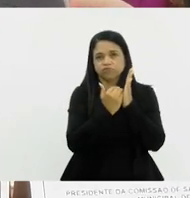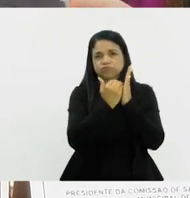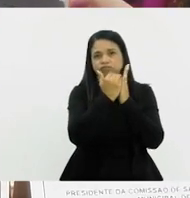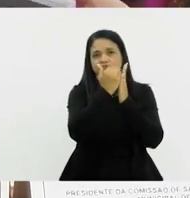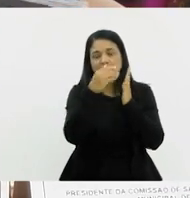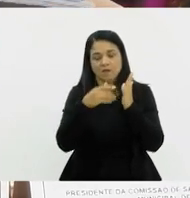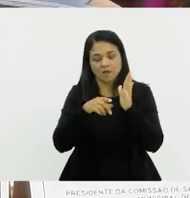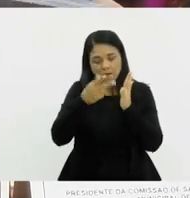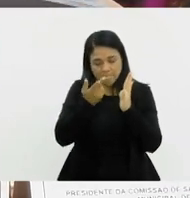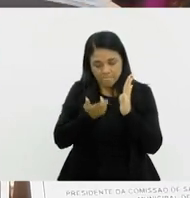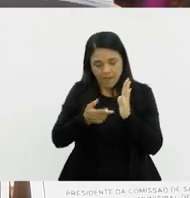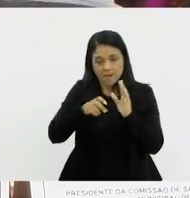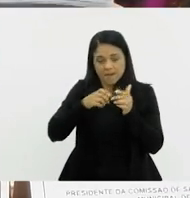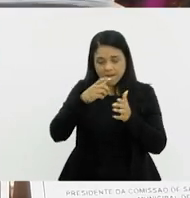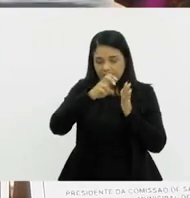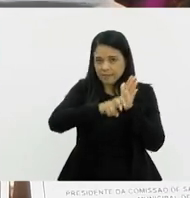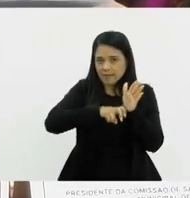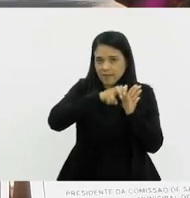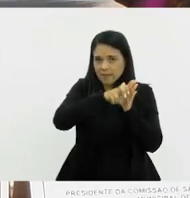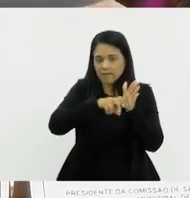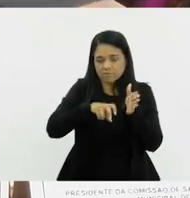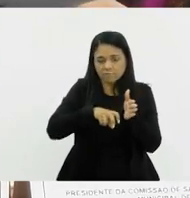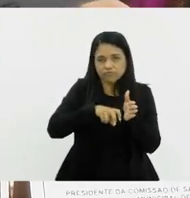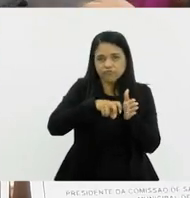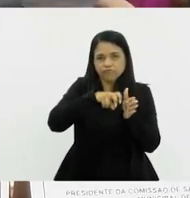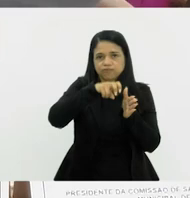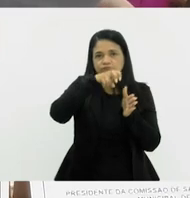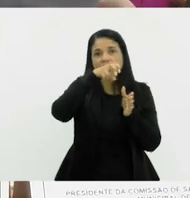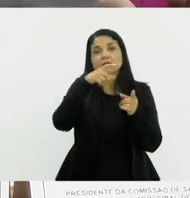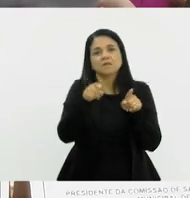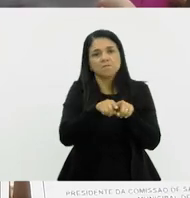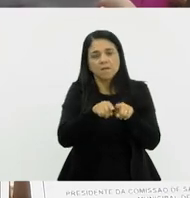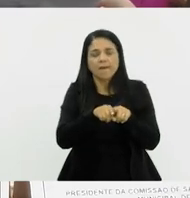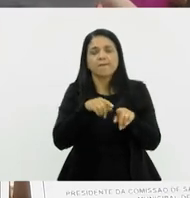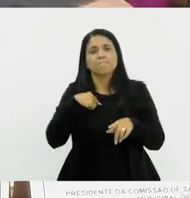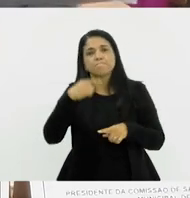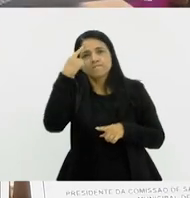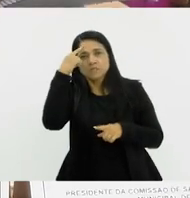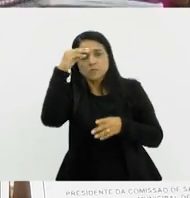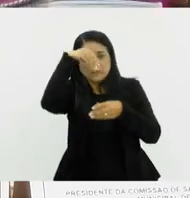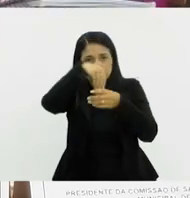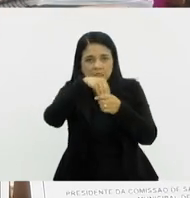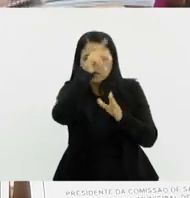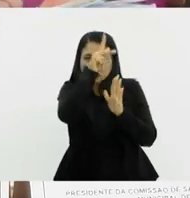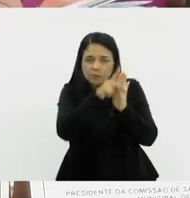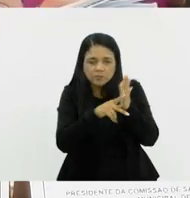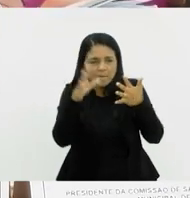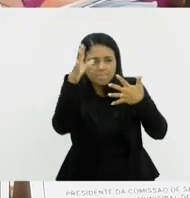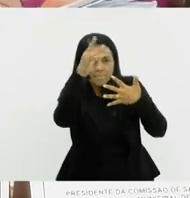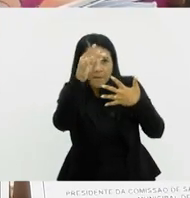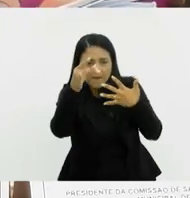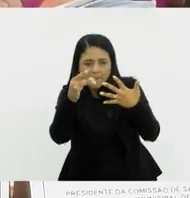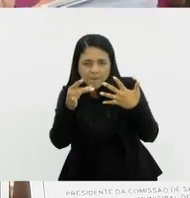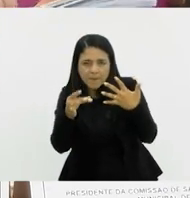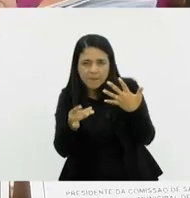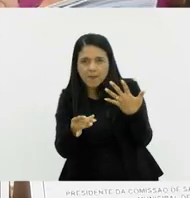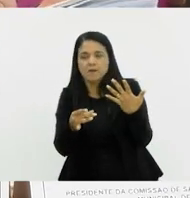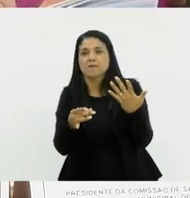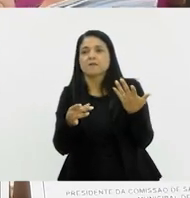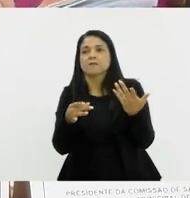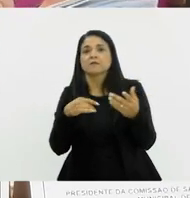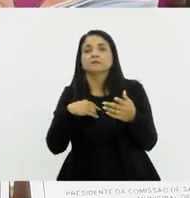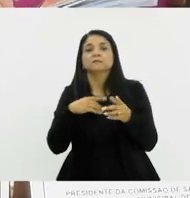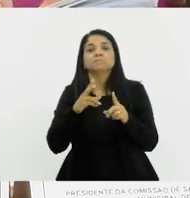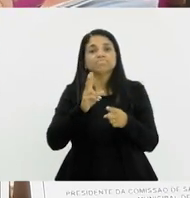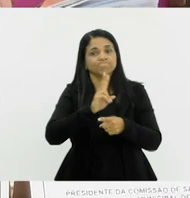uma, cadeira que permita ele subir. Então, isso tudo está, pensado nesse, nível de detalhamento dentro do projeto. Serviço